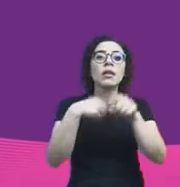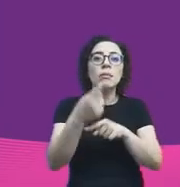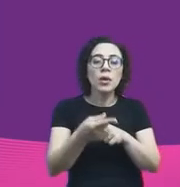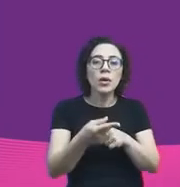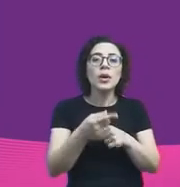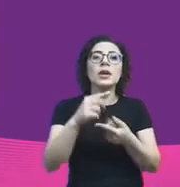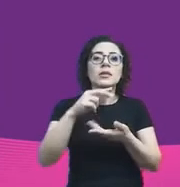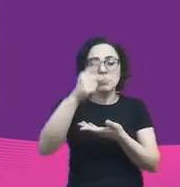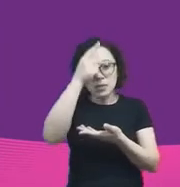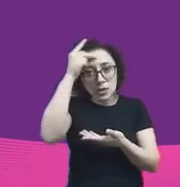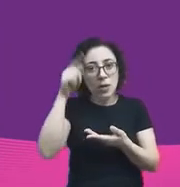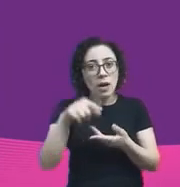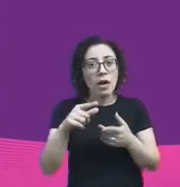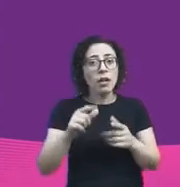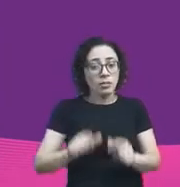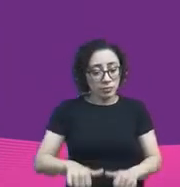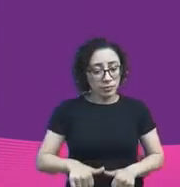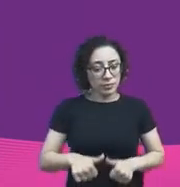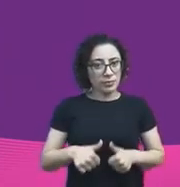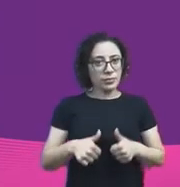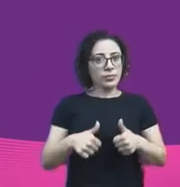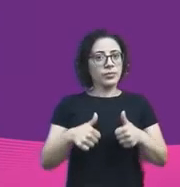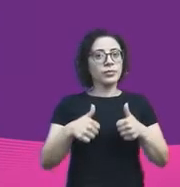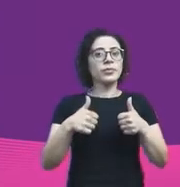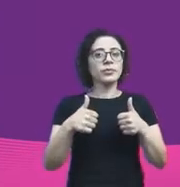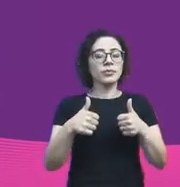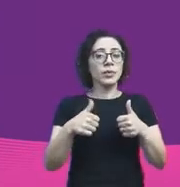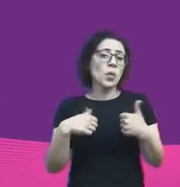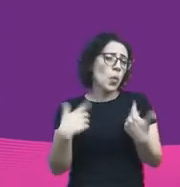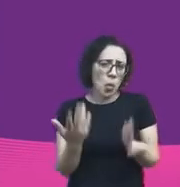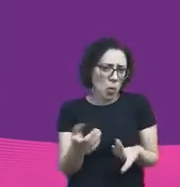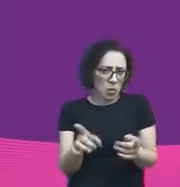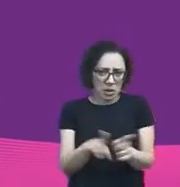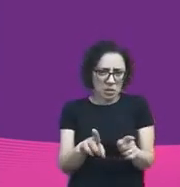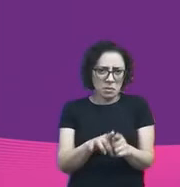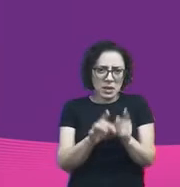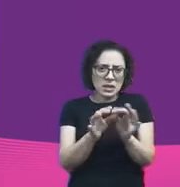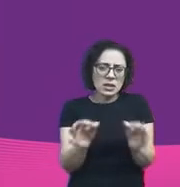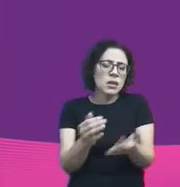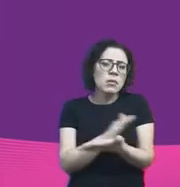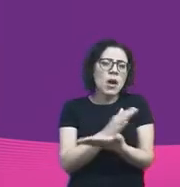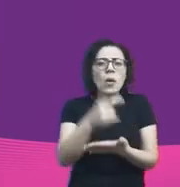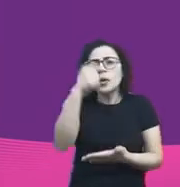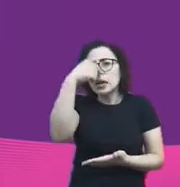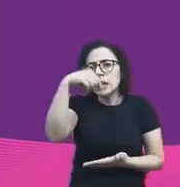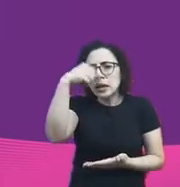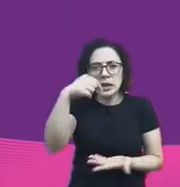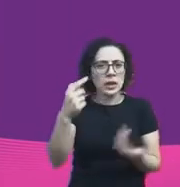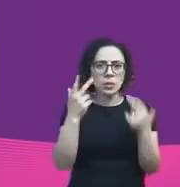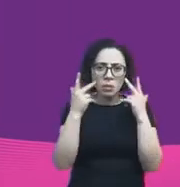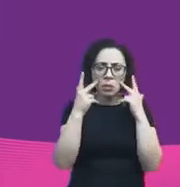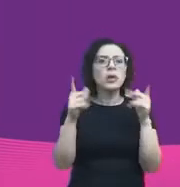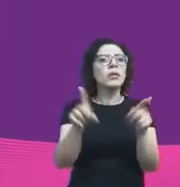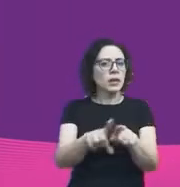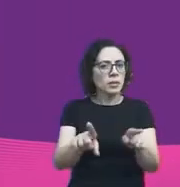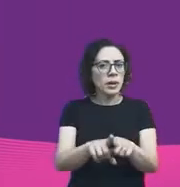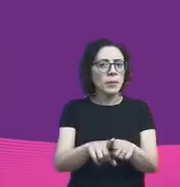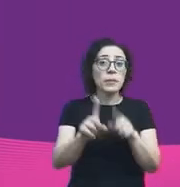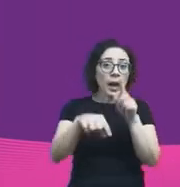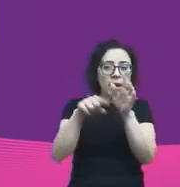num resfriado comum. Tá? Quando a gente olha resultado final de sobrevida e tempo médio de